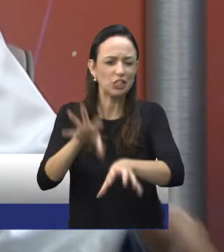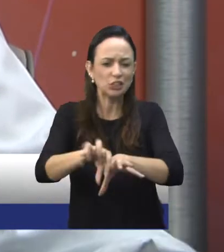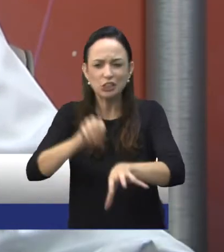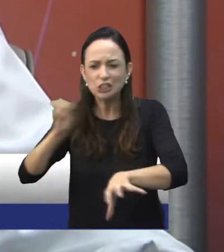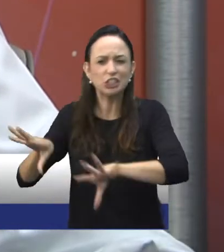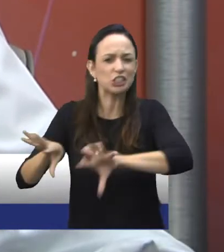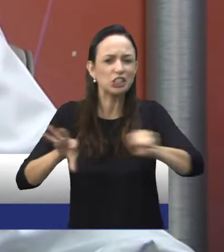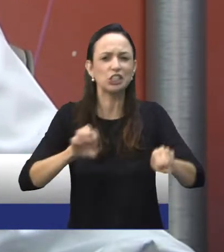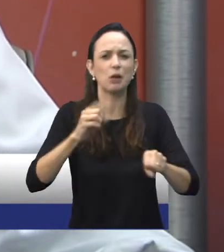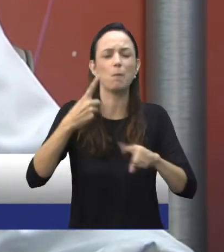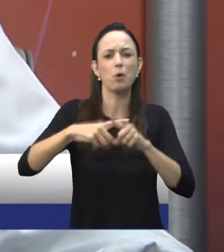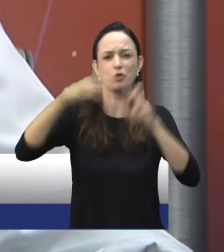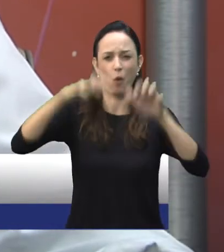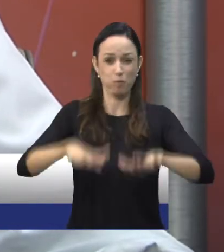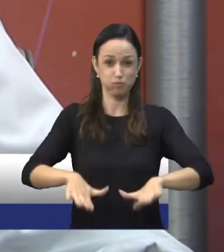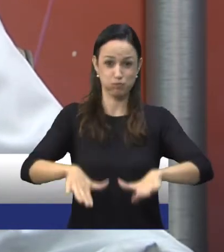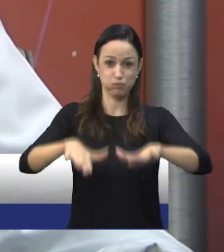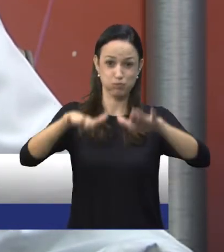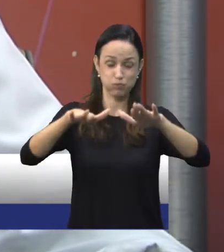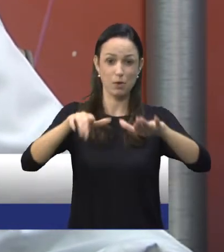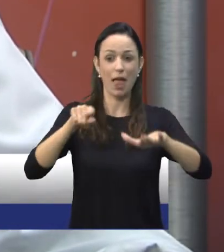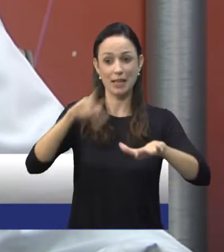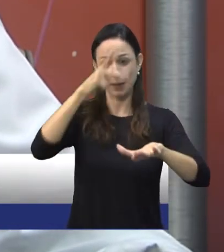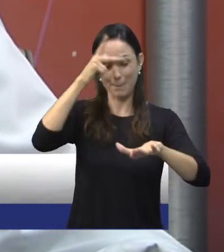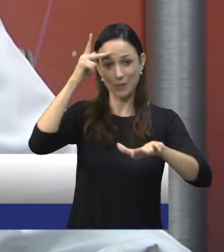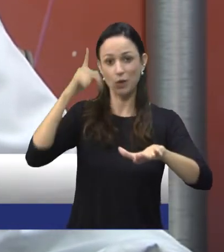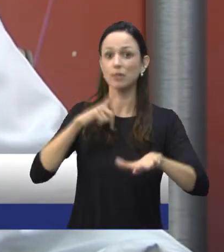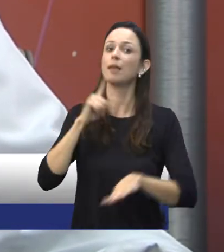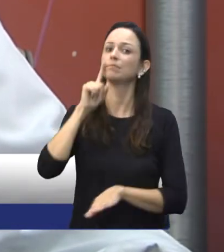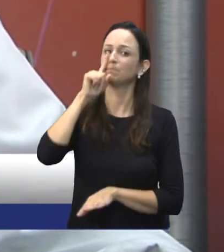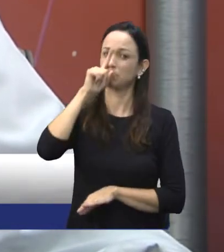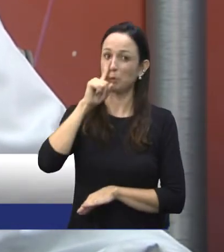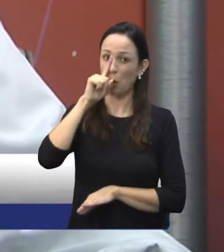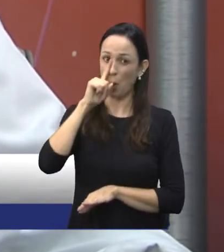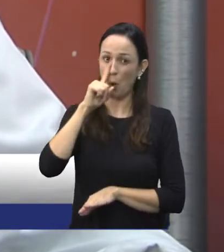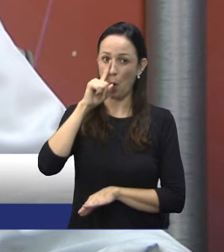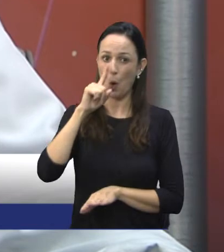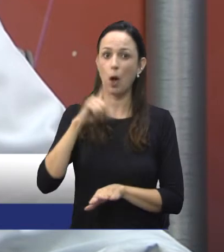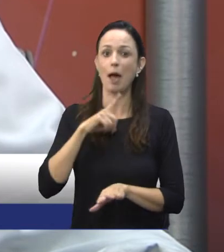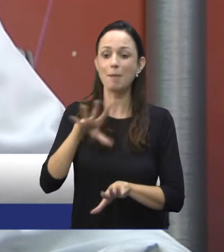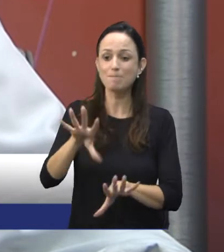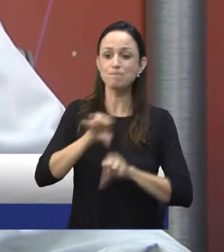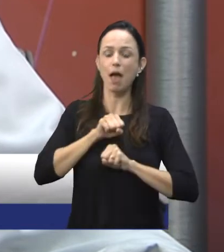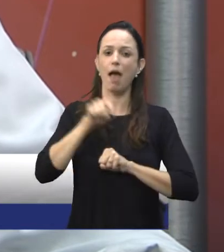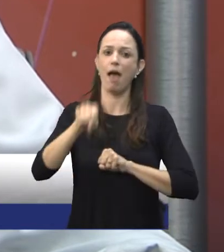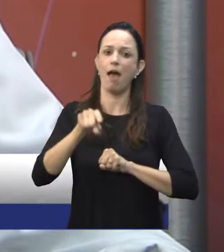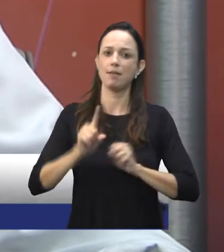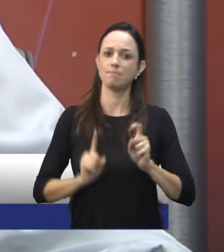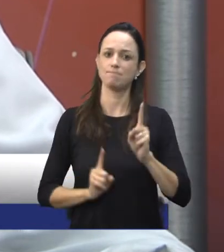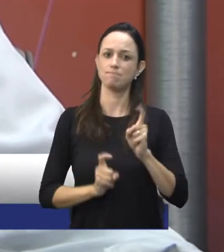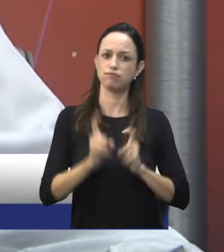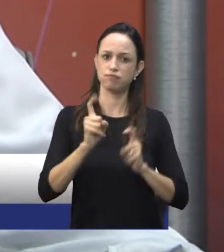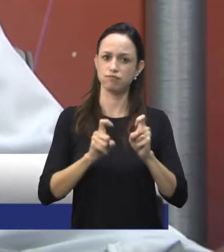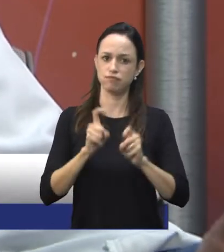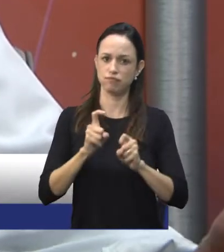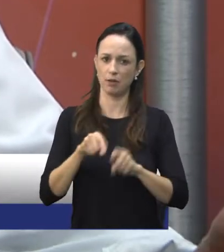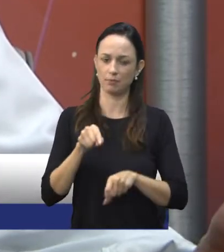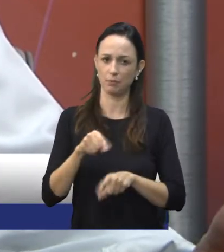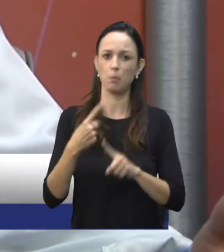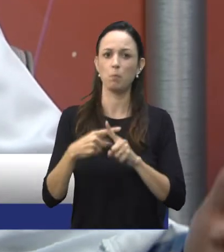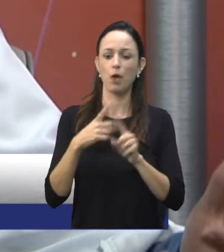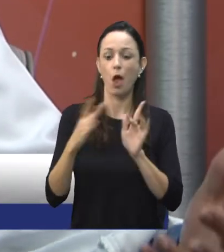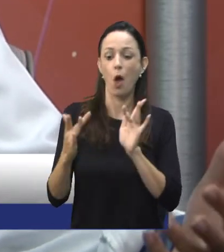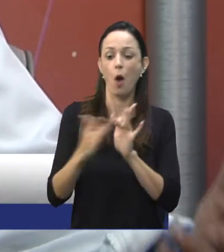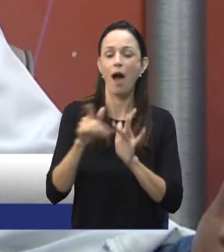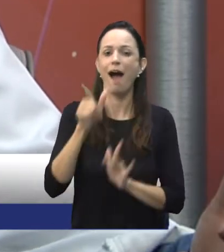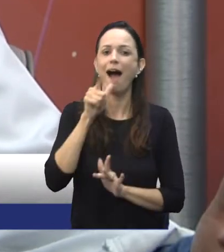pós-enchentes, pós-inundações, ela tem um risco maior de adquirir a bactéria Leptospira através do contato